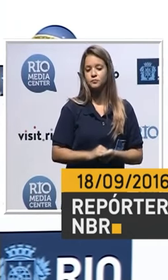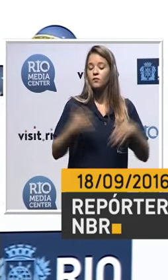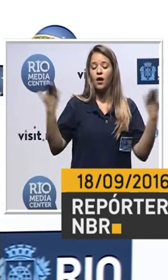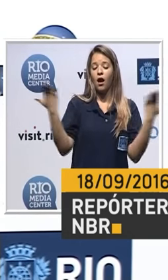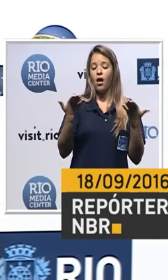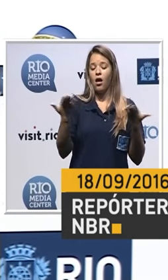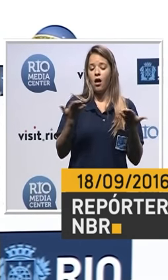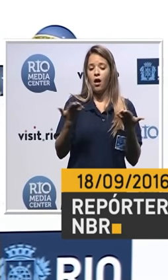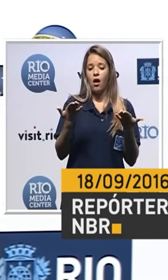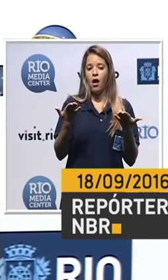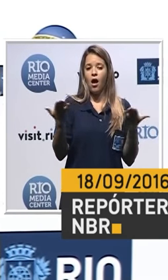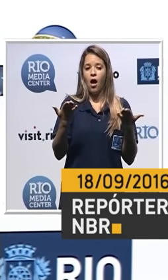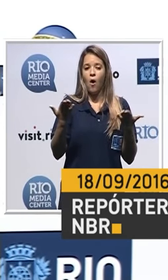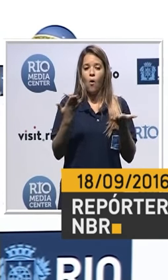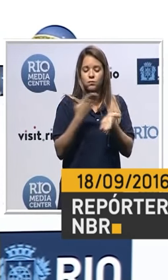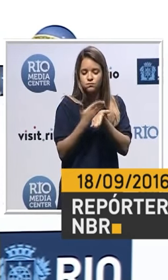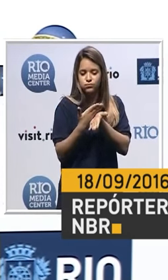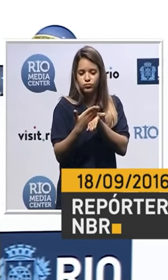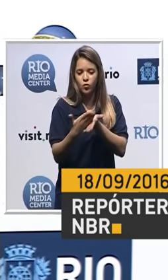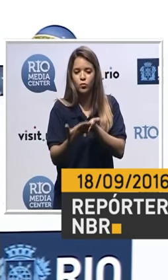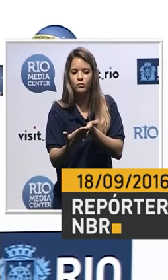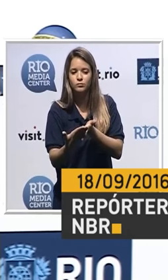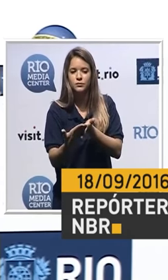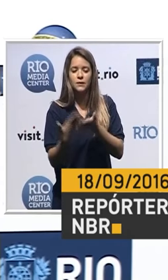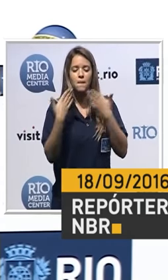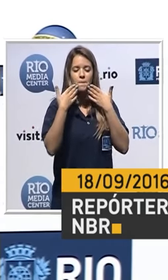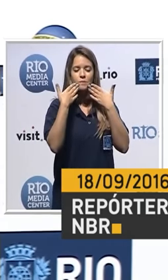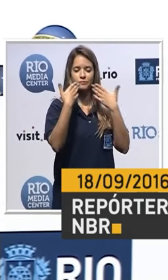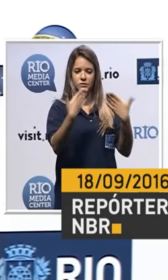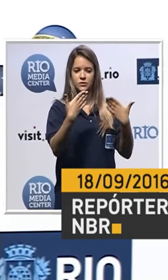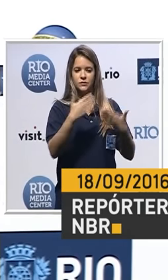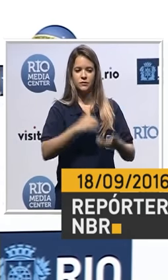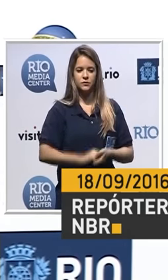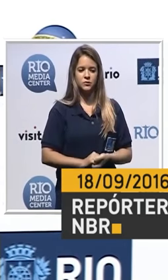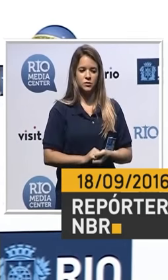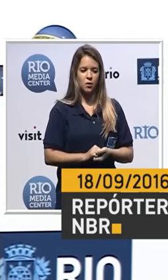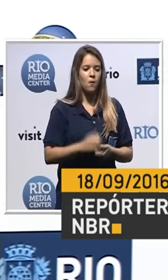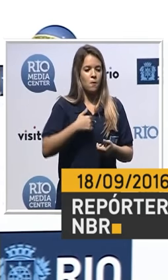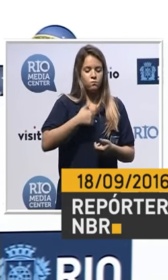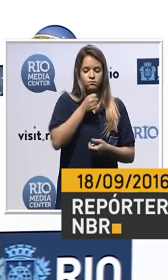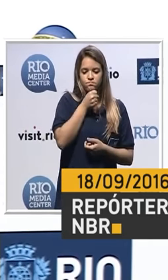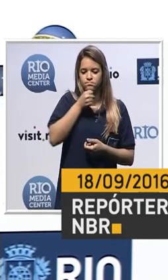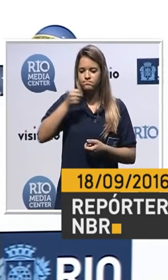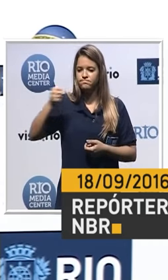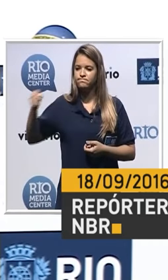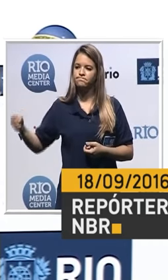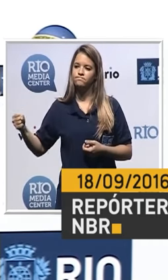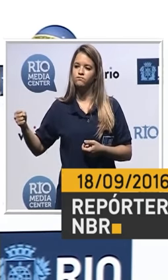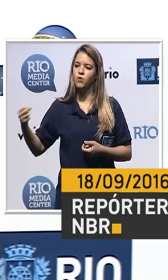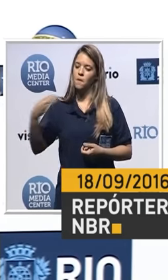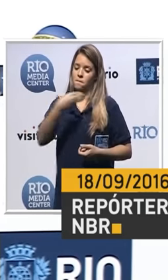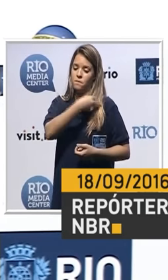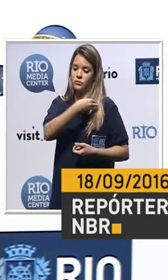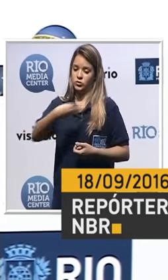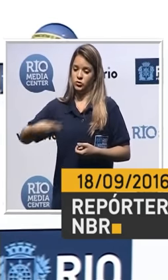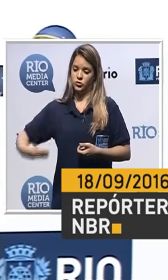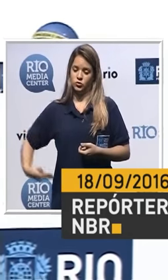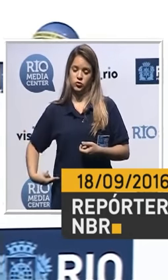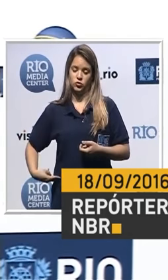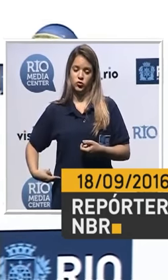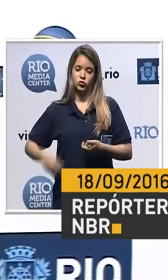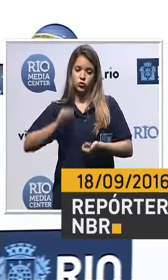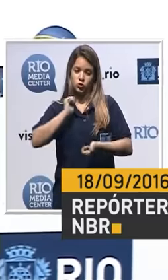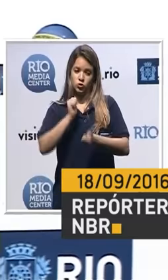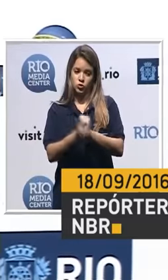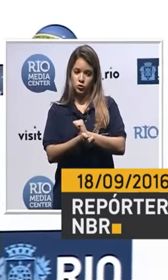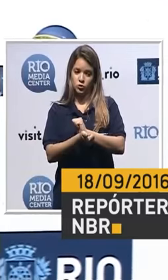Agora, para dar o início às apresentações, passamos a palavra ao senhor ministro do Esporte, o